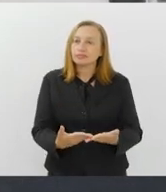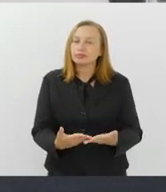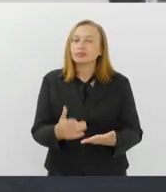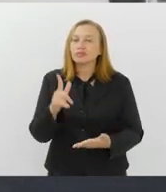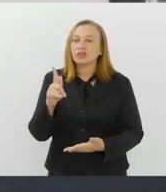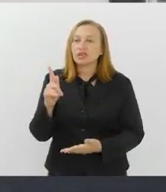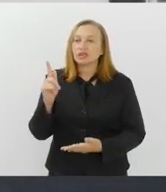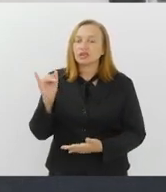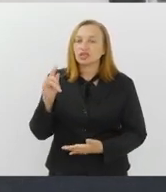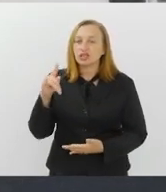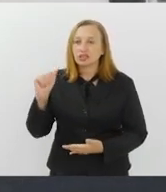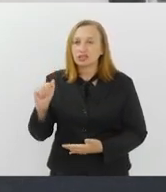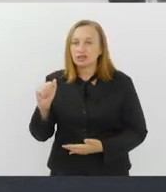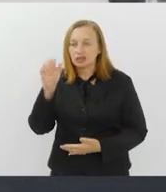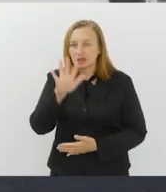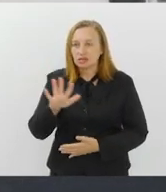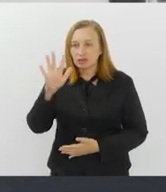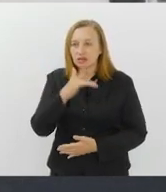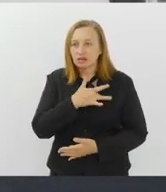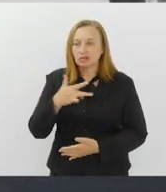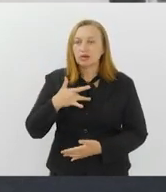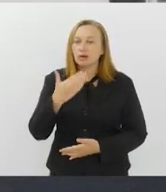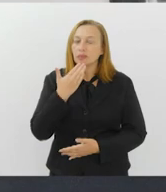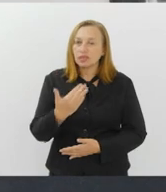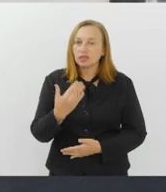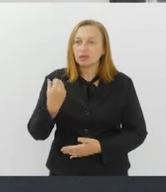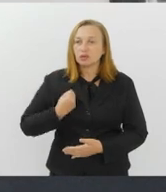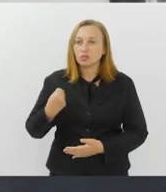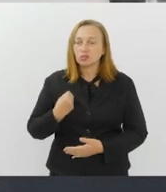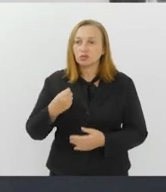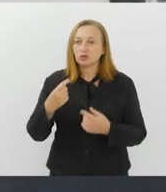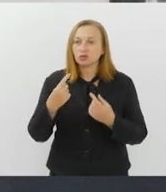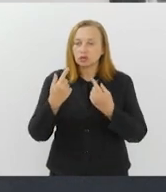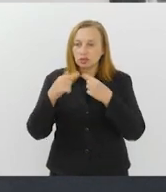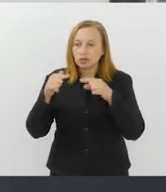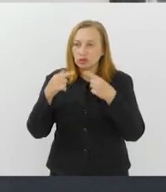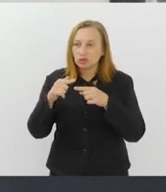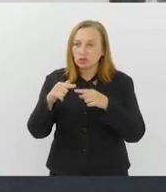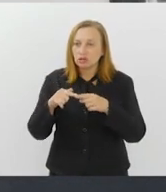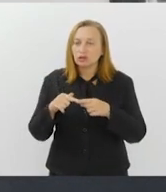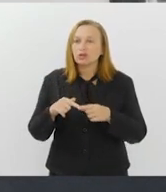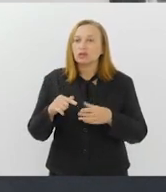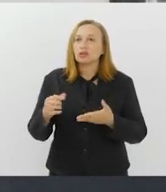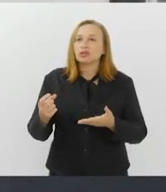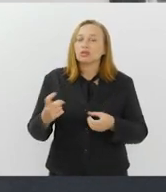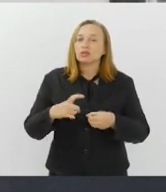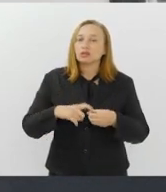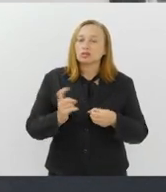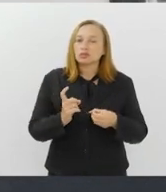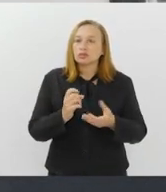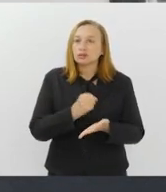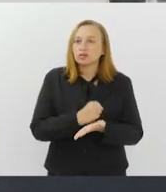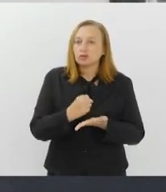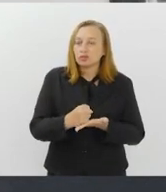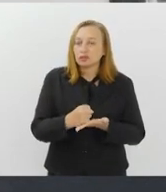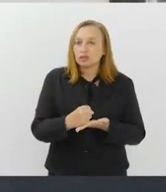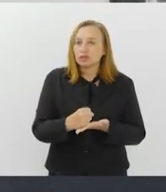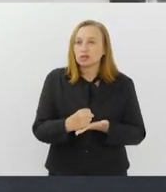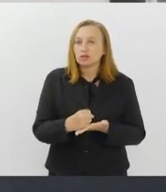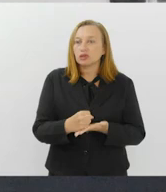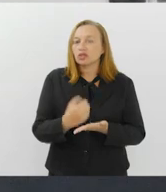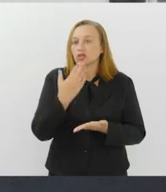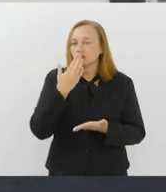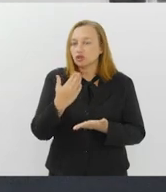de Saúde, solicitando o número de reclamações envolvendo rescisão unilateral de contrato por tipo